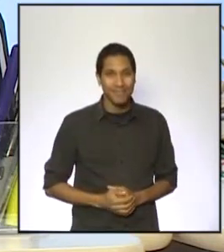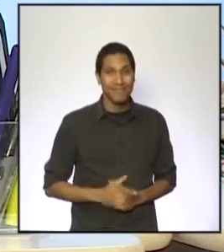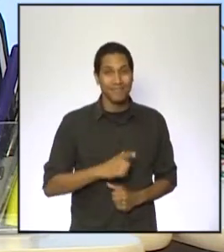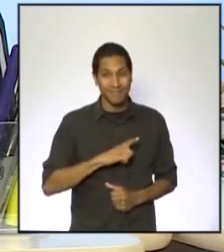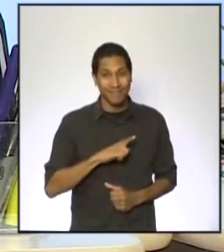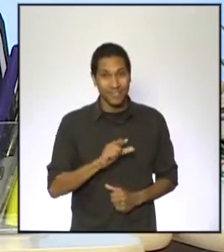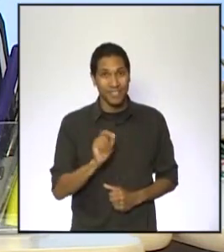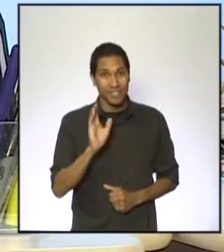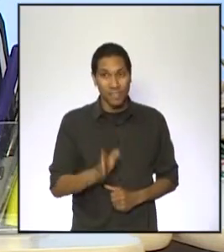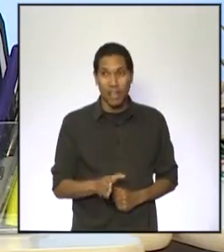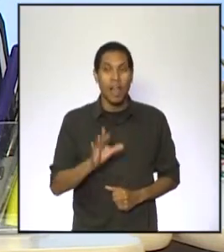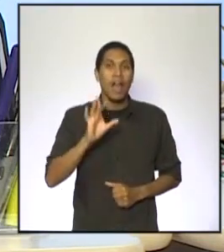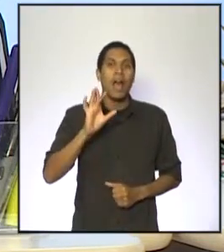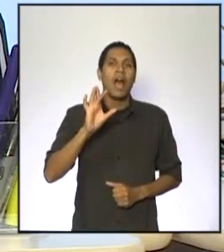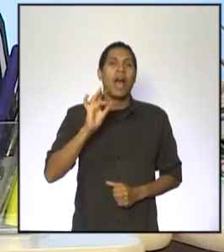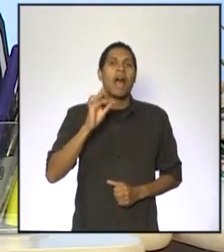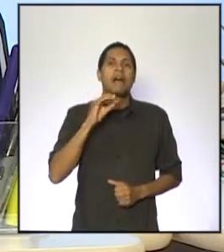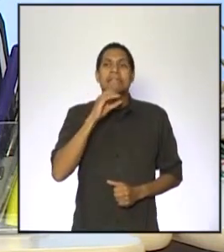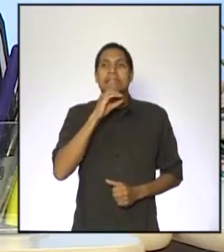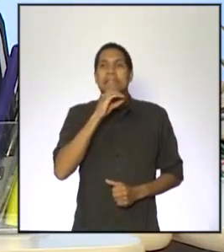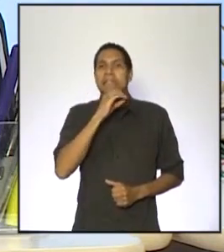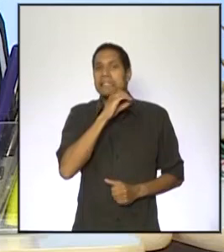A cola quente, ela traz